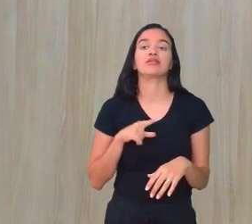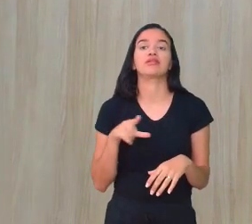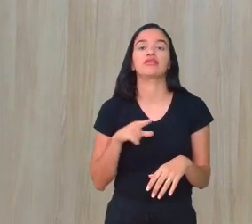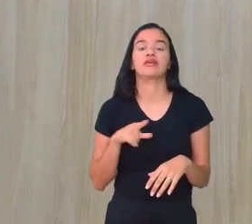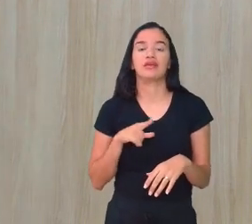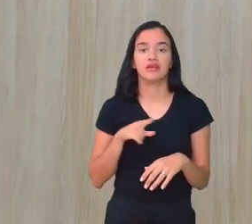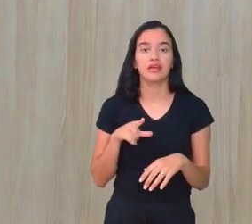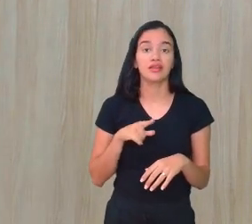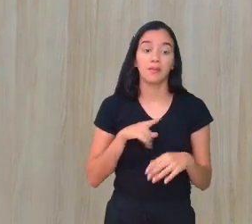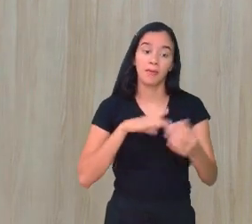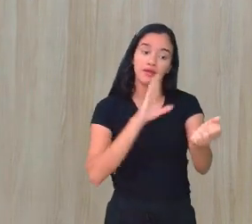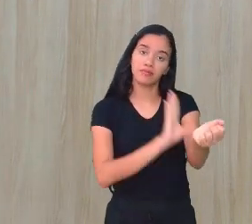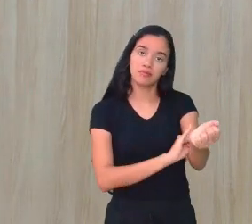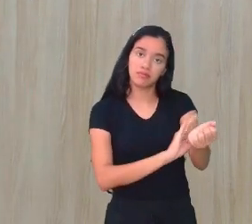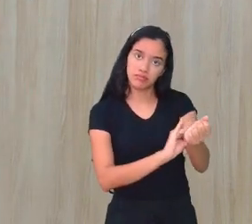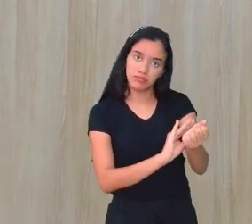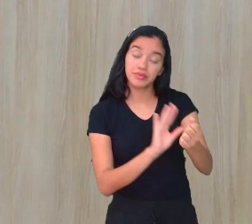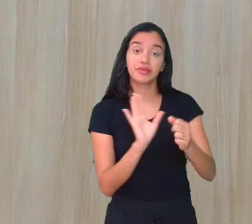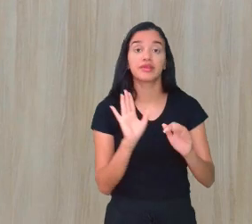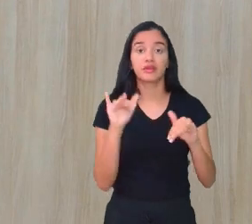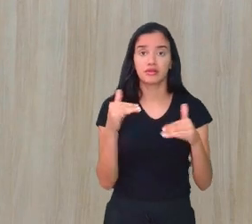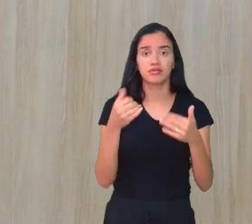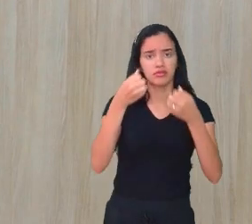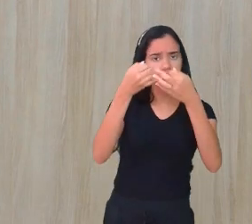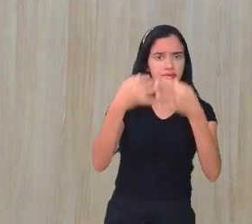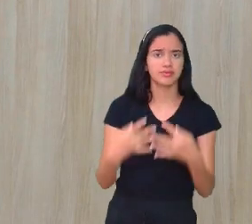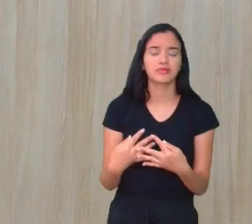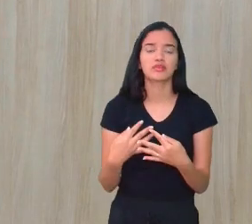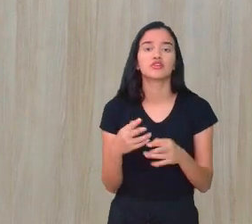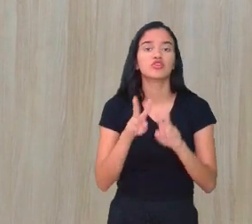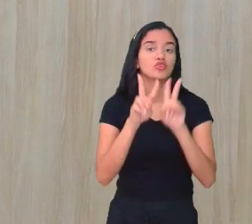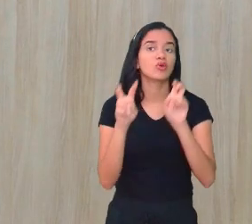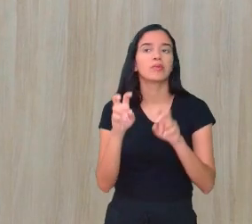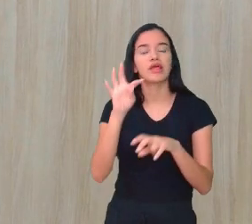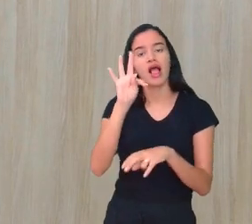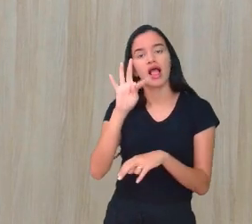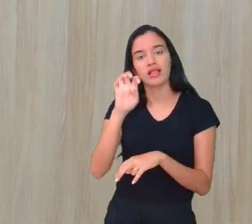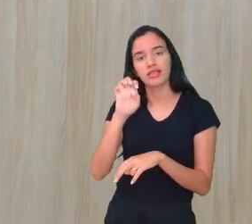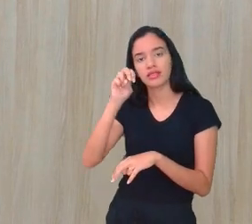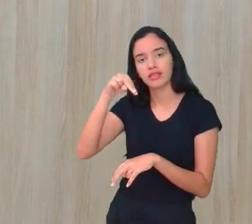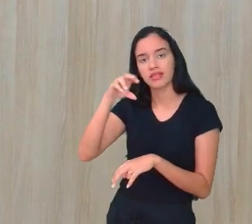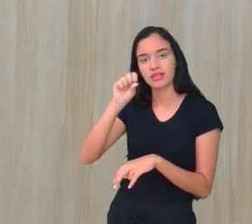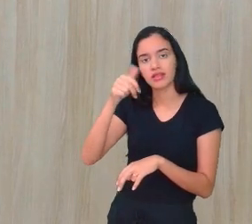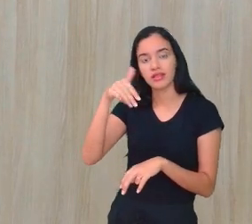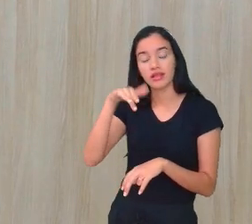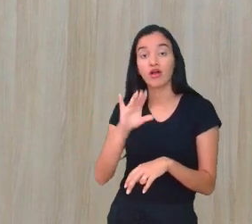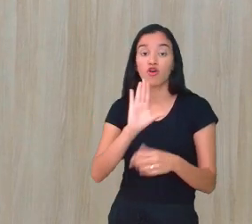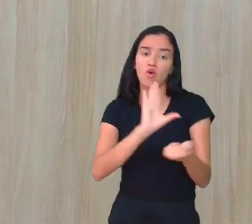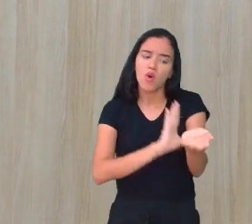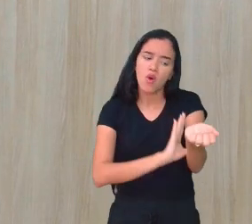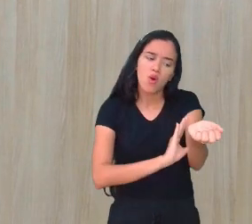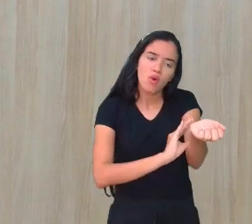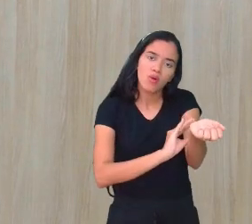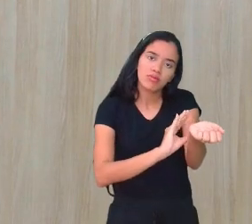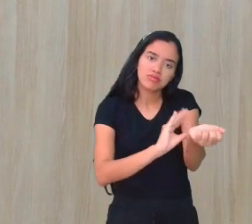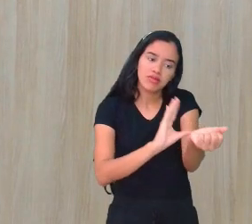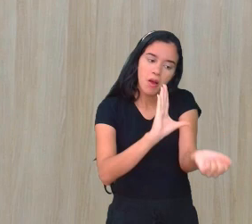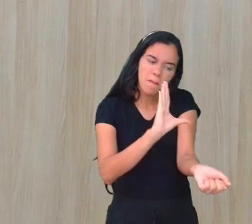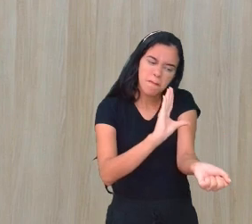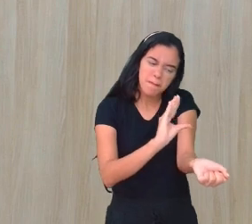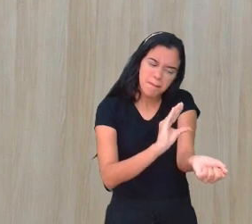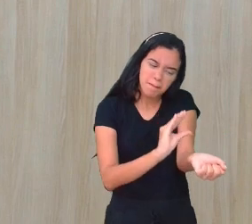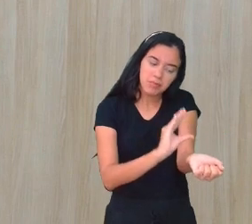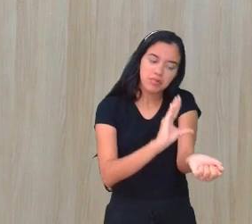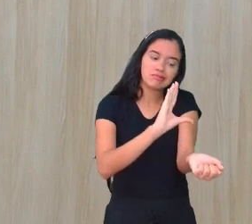meio de ações musculares. Então a gente está falando aí da tensão muscular. É quando o músculo ele contrai, né? Ele